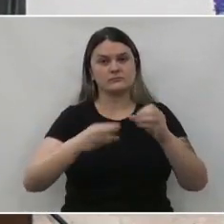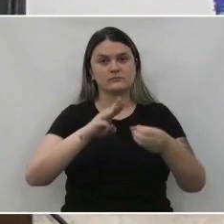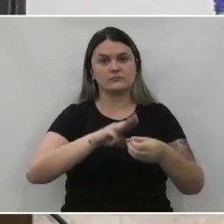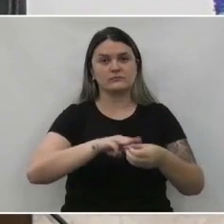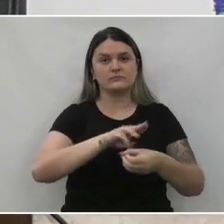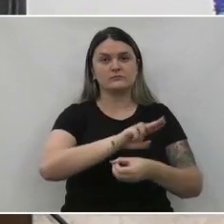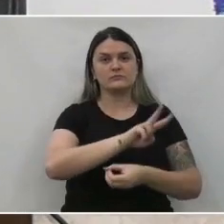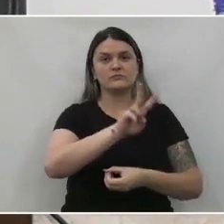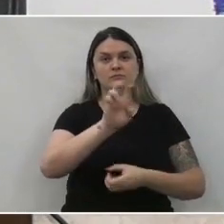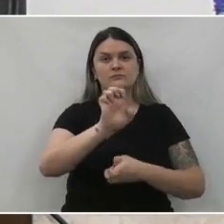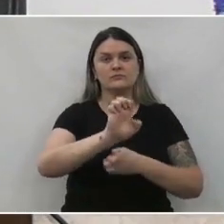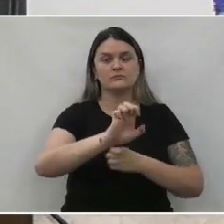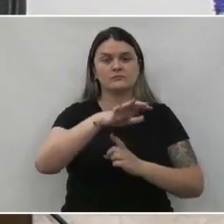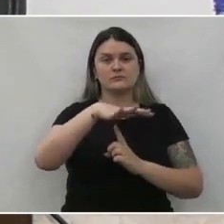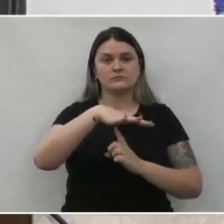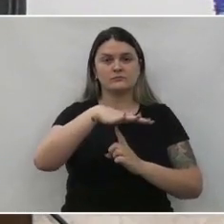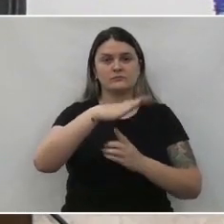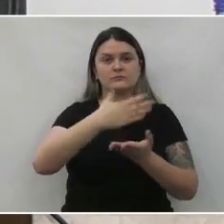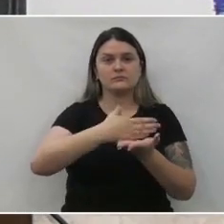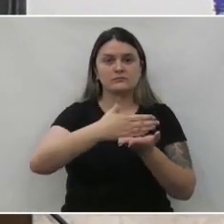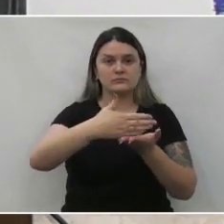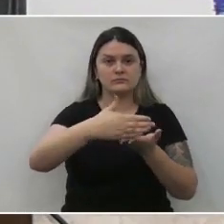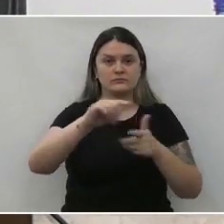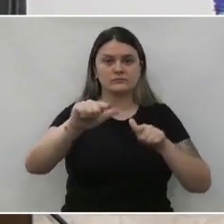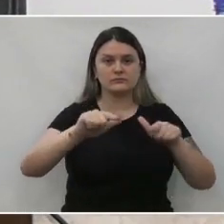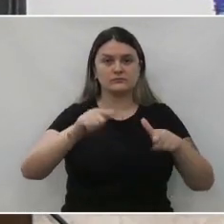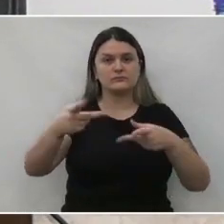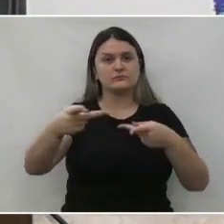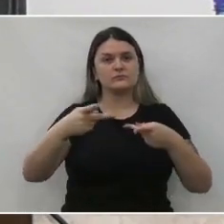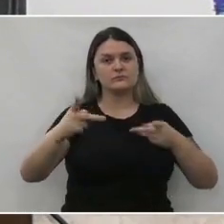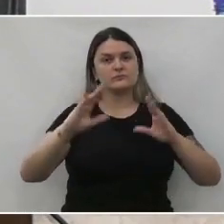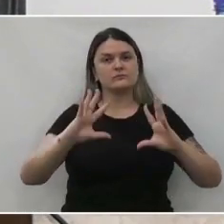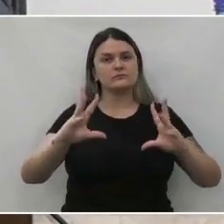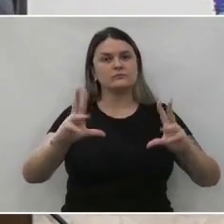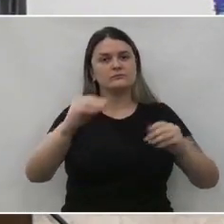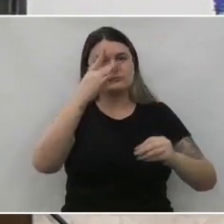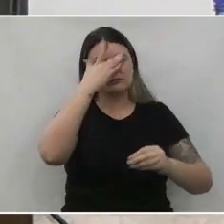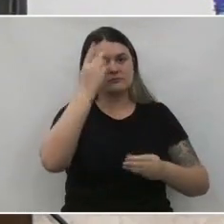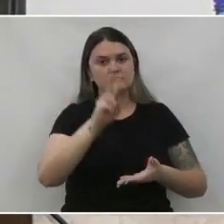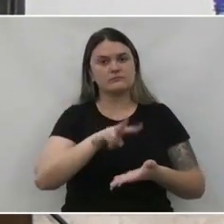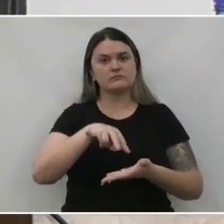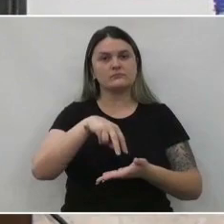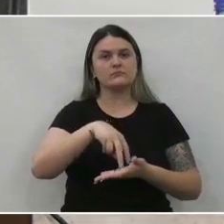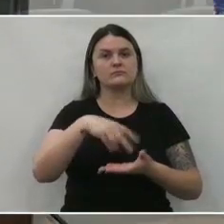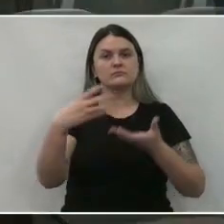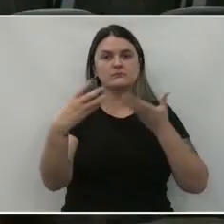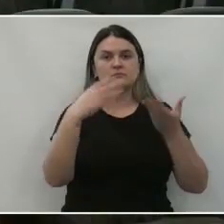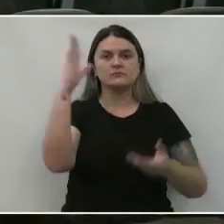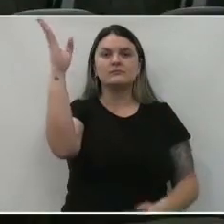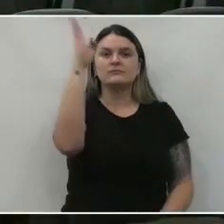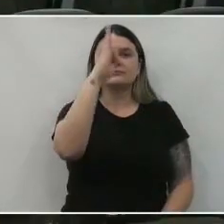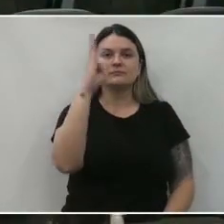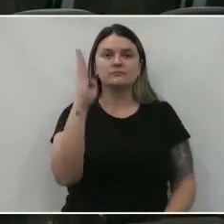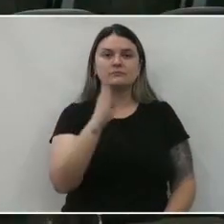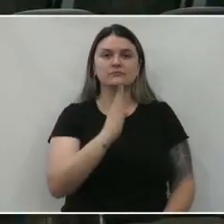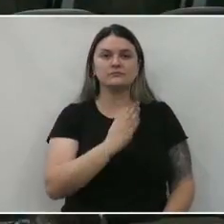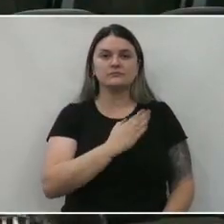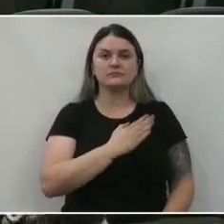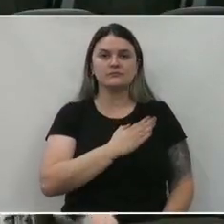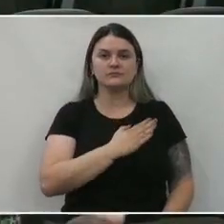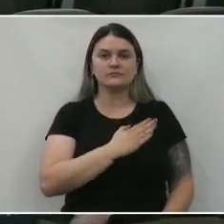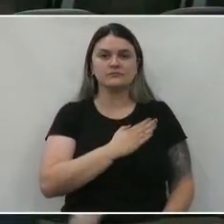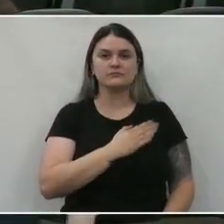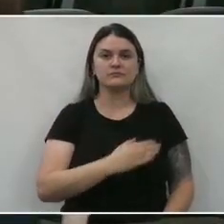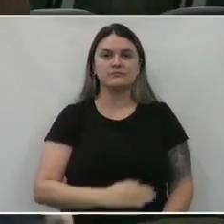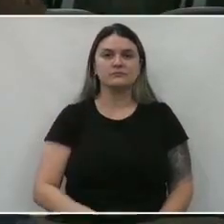União da Vitória, Estado do Paraná. Iniciando os trabalhos, convidamos a todos para que em pé cantemos o hino nacional brasileiro.